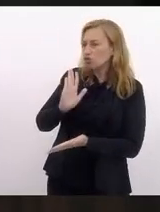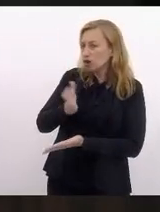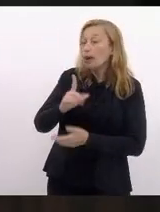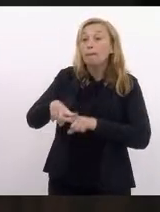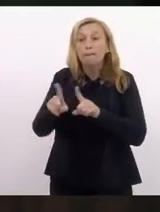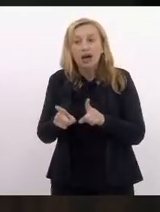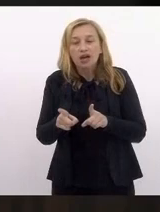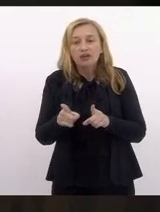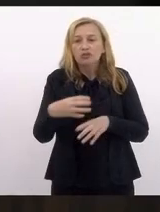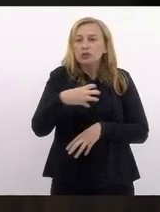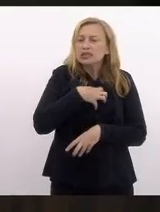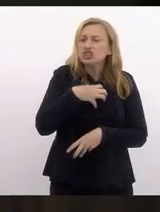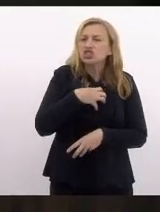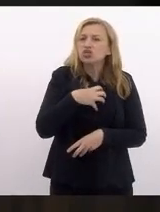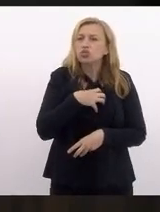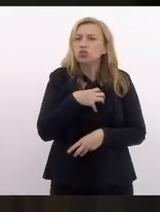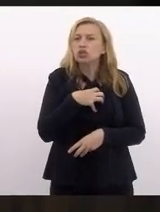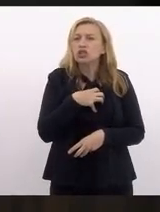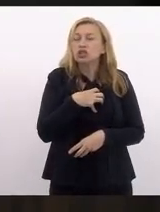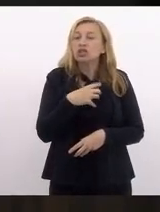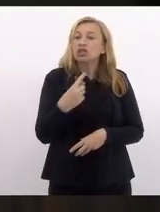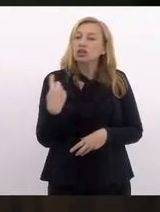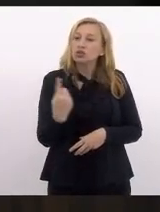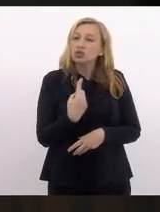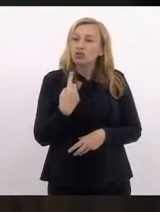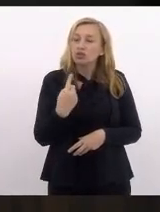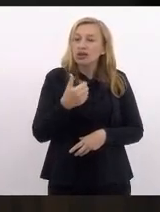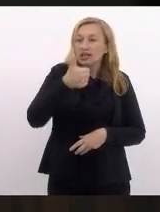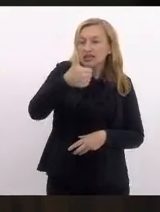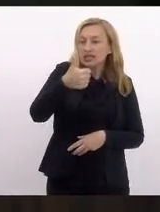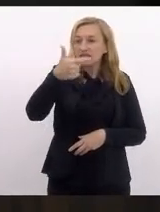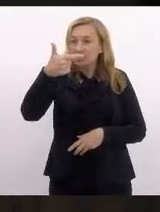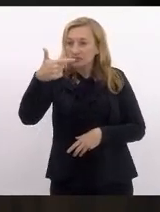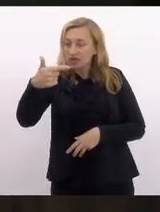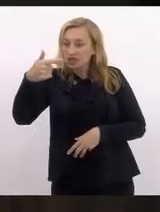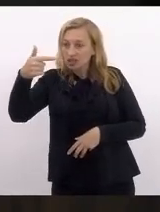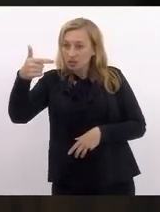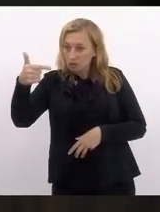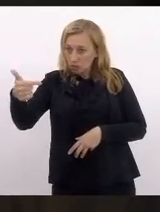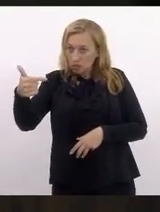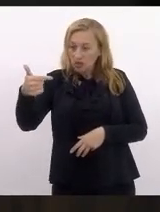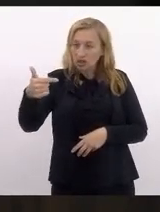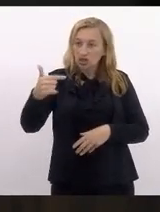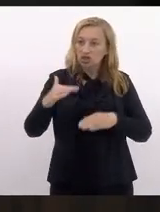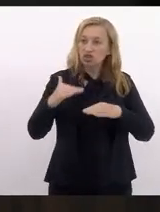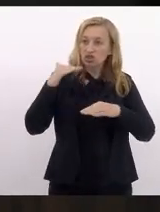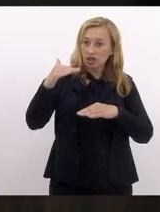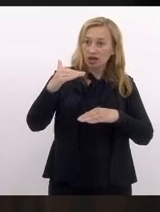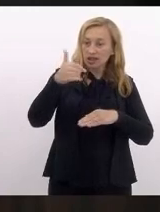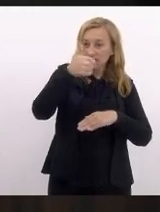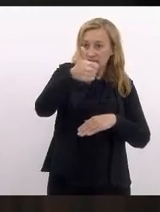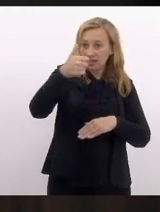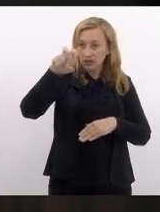Mas vai no sentido que a gente vai pegar o 122 e levar para 152